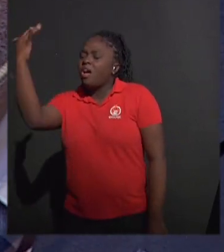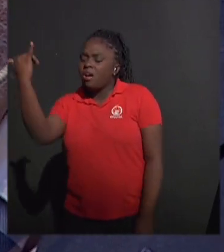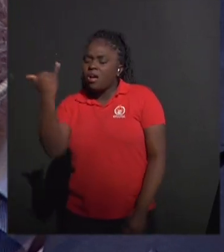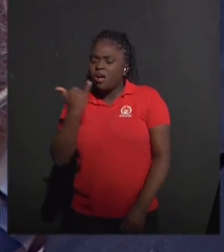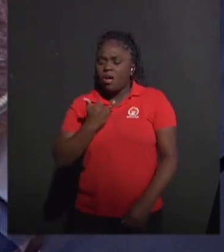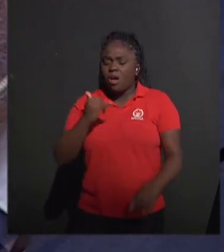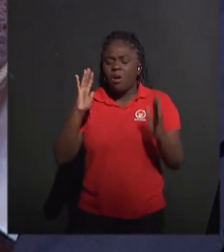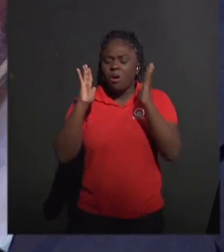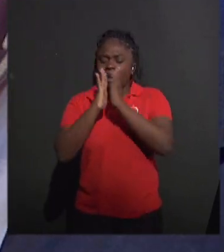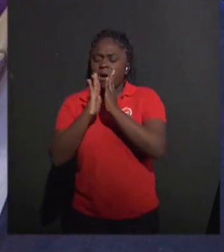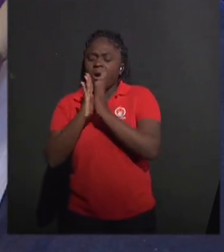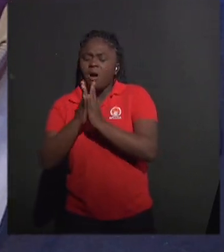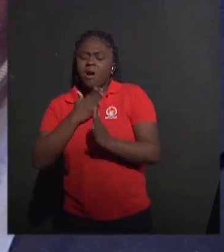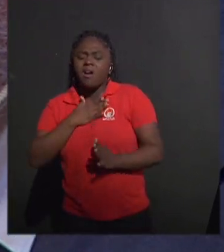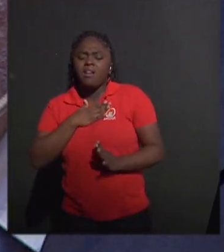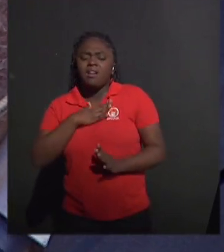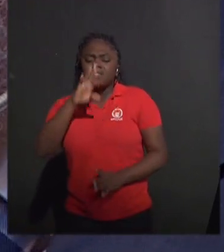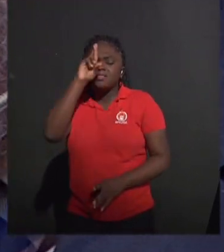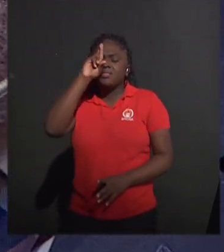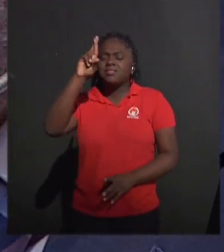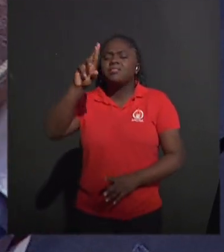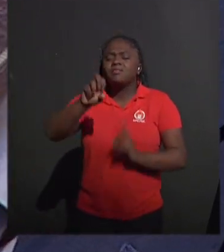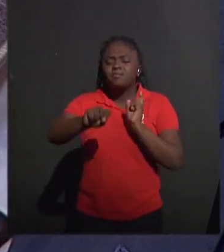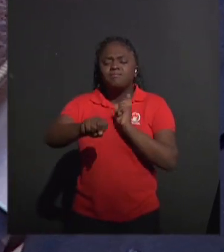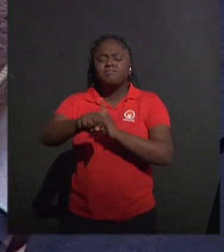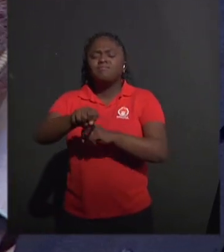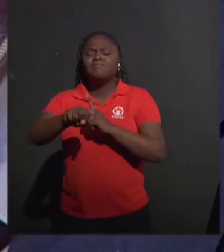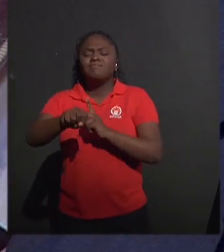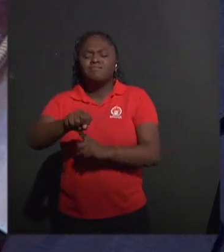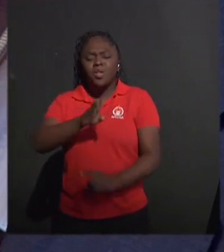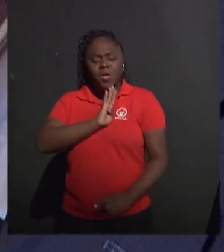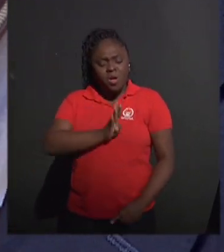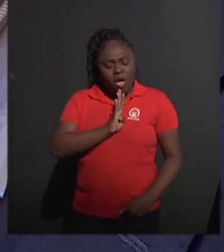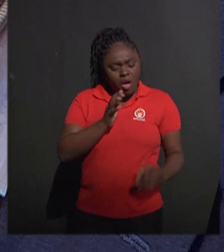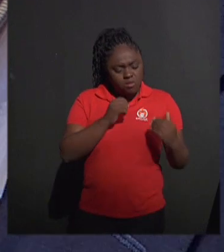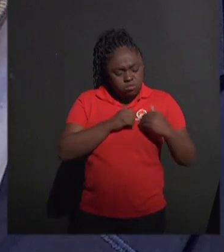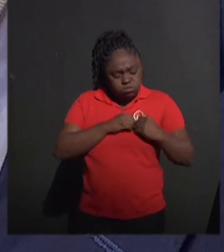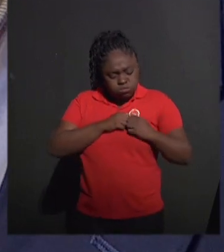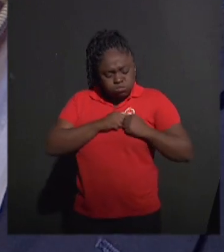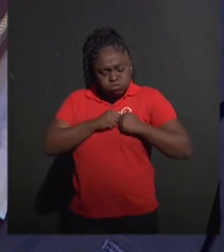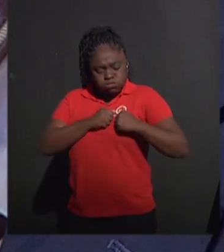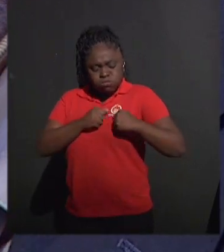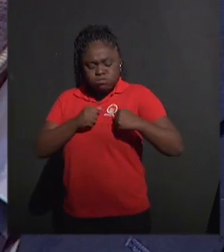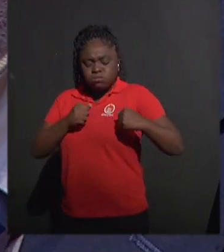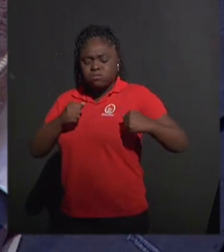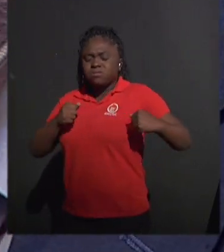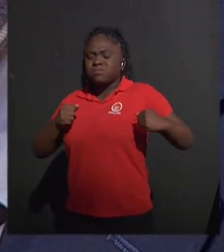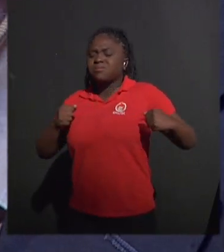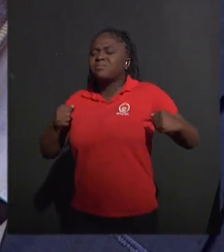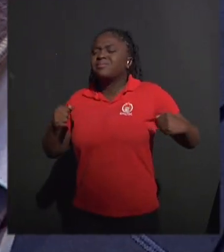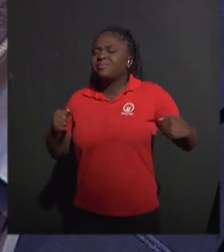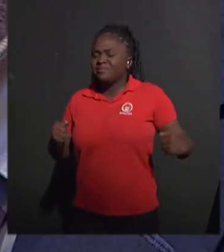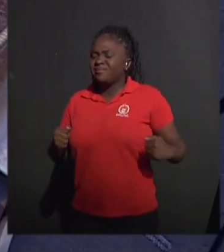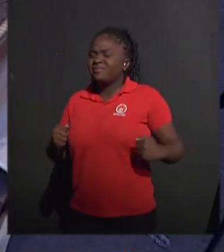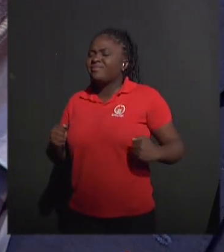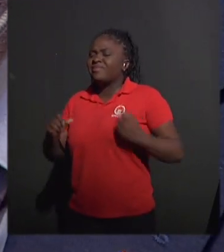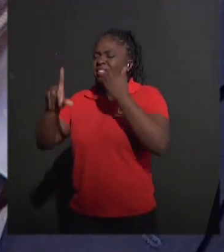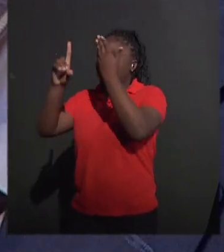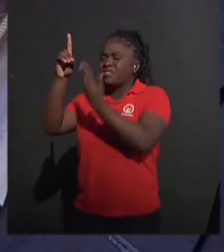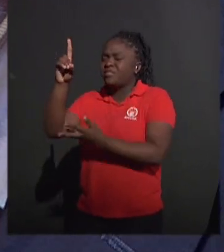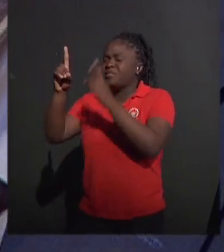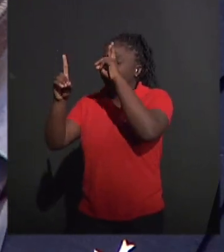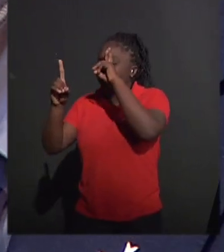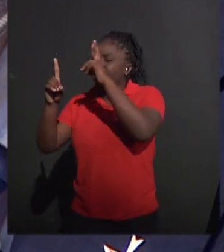mim. Senhor, nesta hora, rasgamos o coração diante do Senhor. Ó Deus, nossa terra